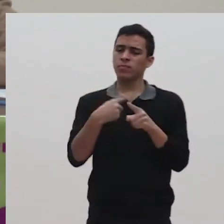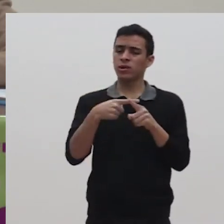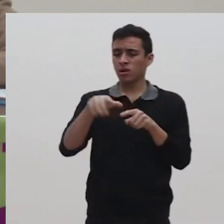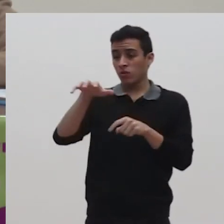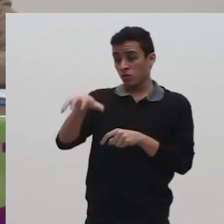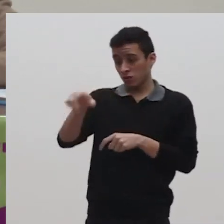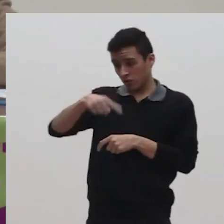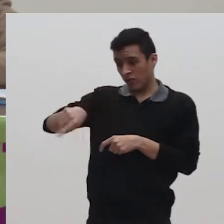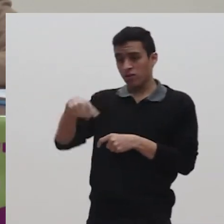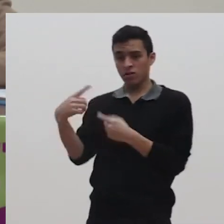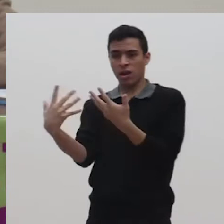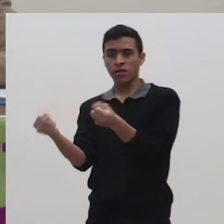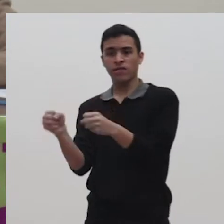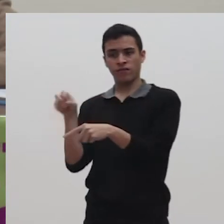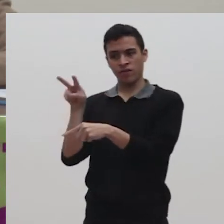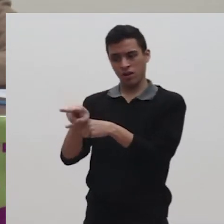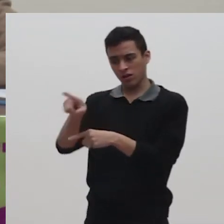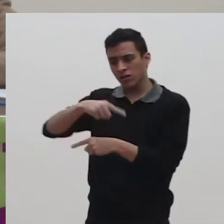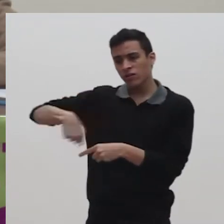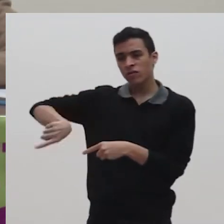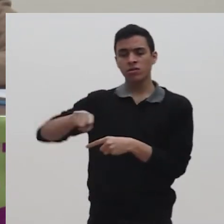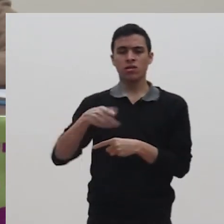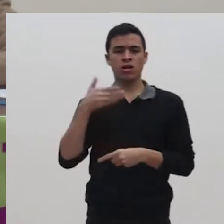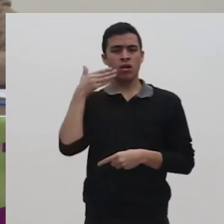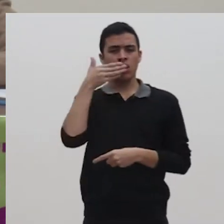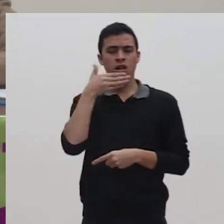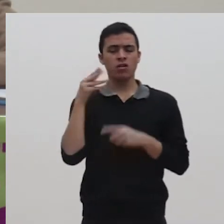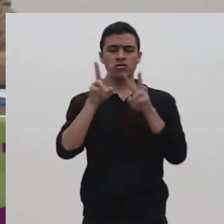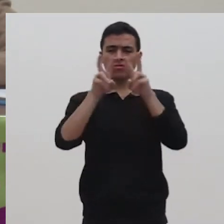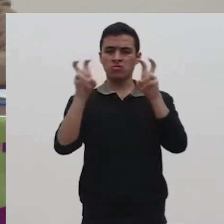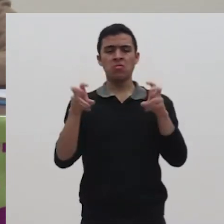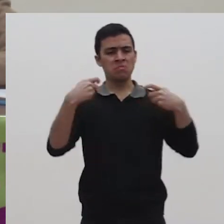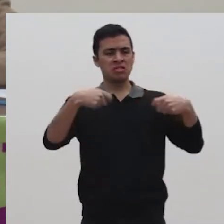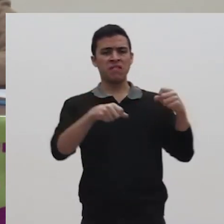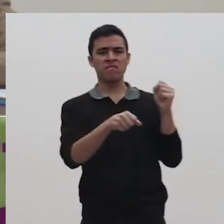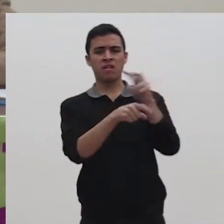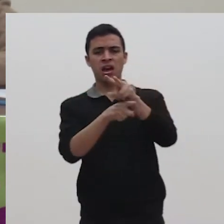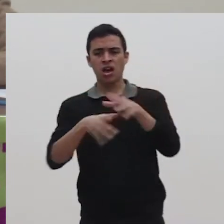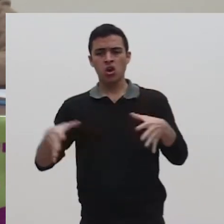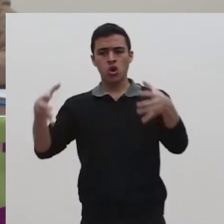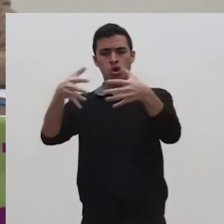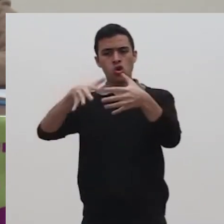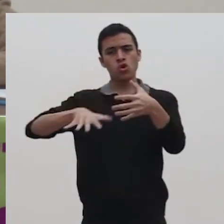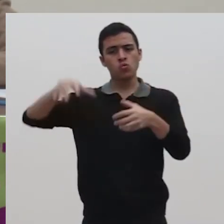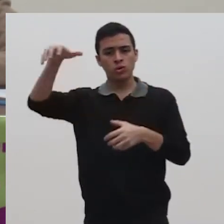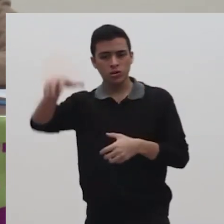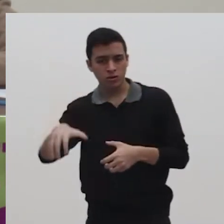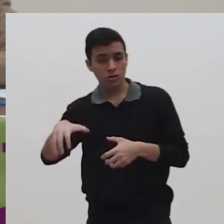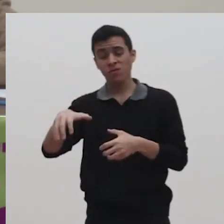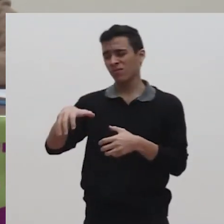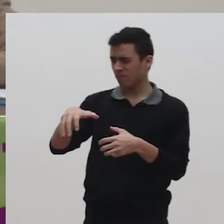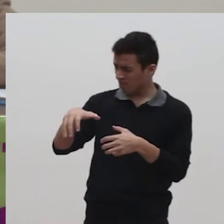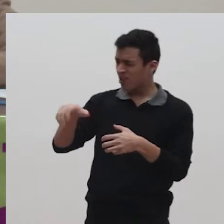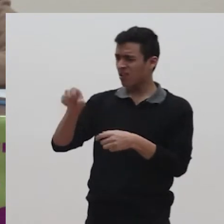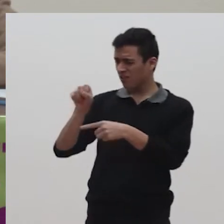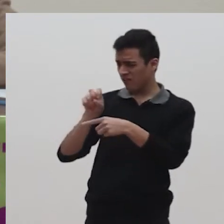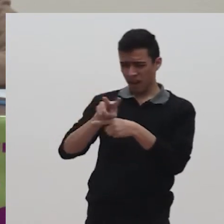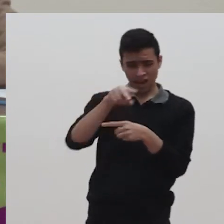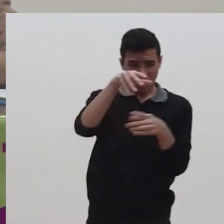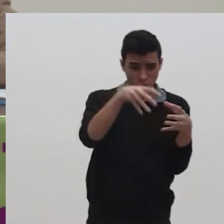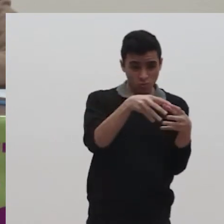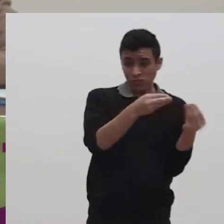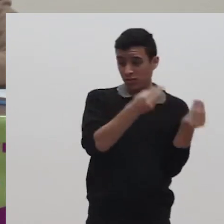de vocês ficaram com as vagas e vocês estavam com um discurso inflamado sobre a necessidade de vagas naquele setor, sendo que as vagas daquele setor ficaram com